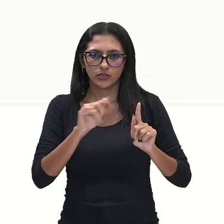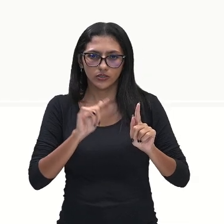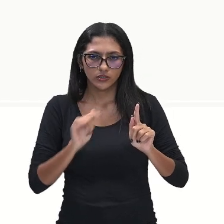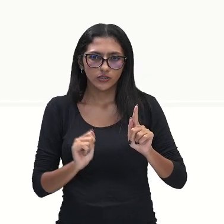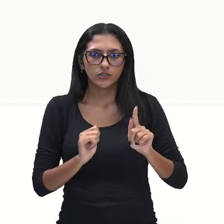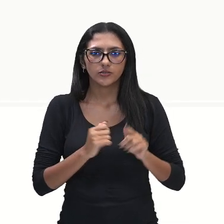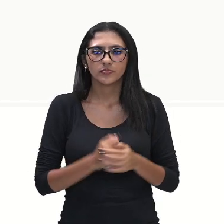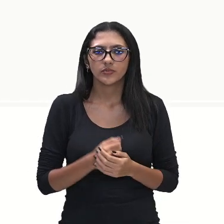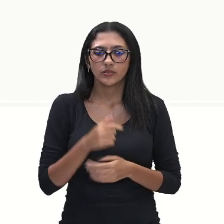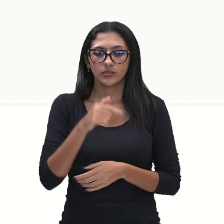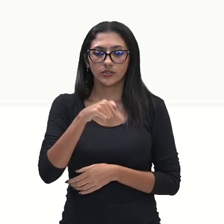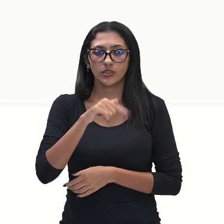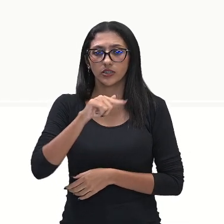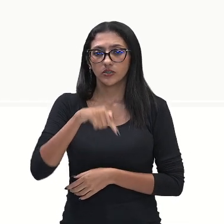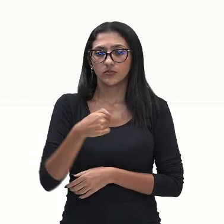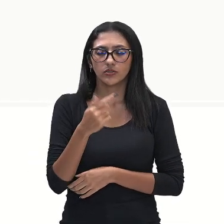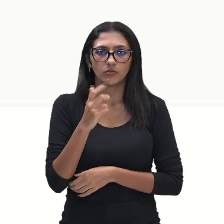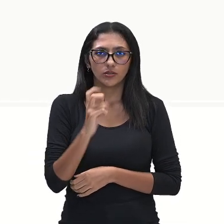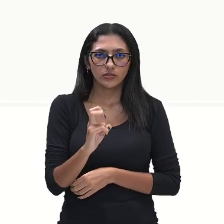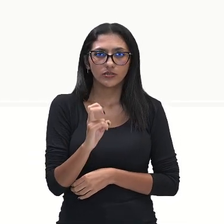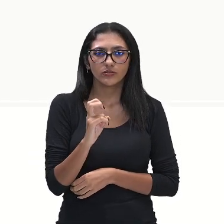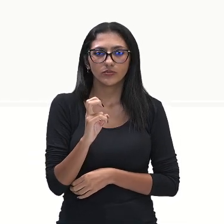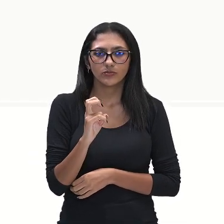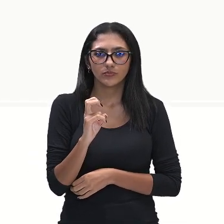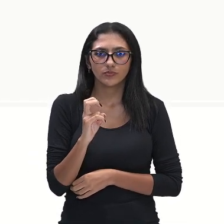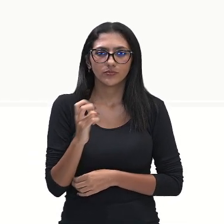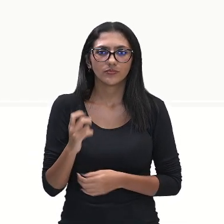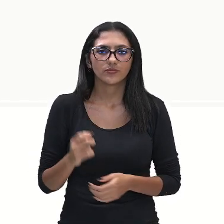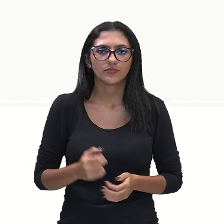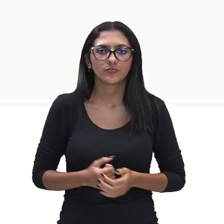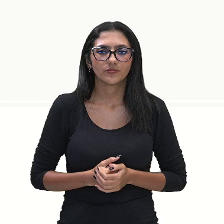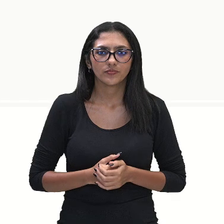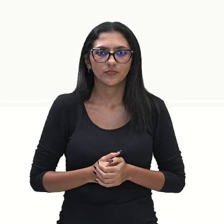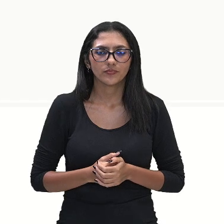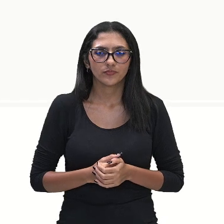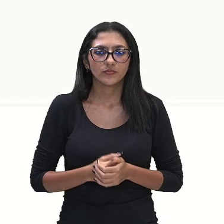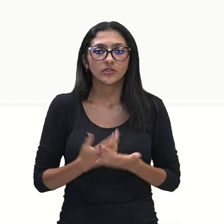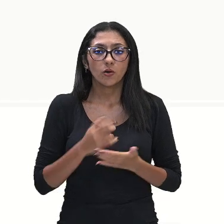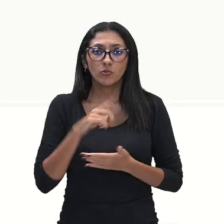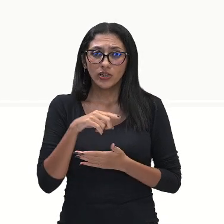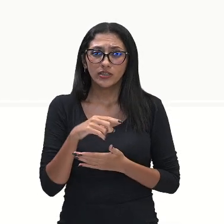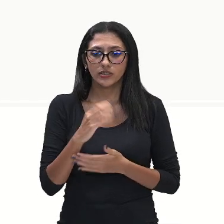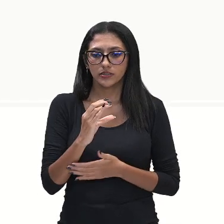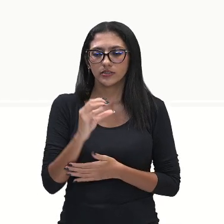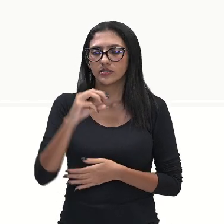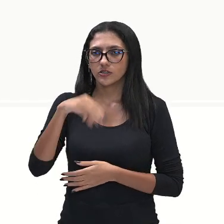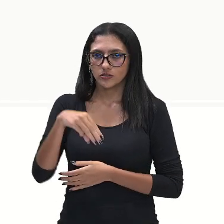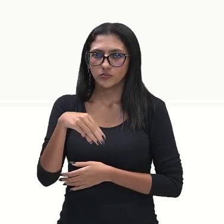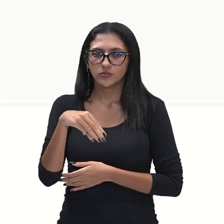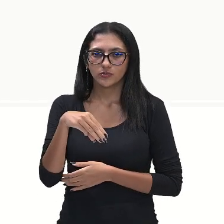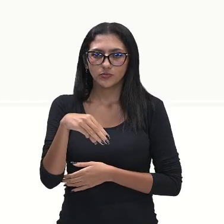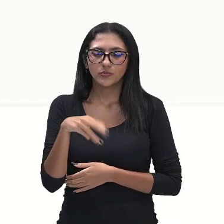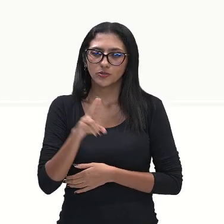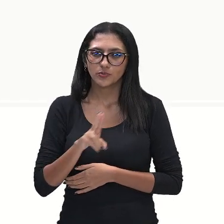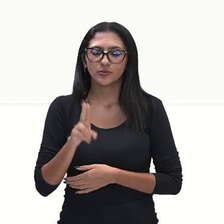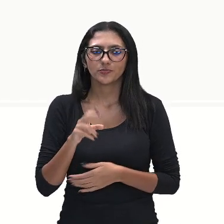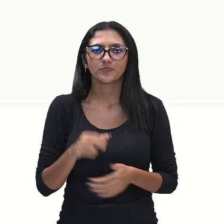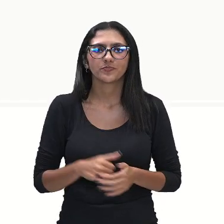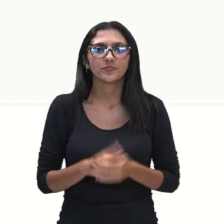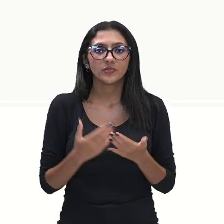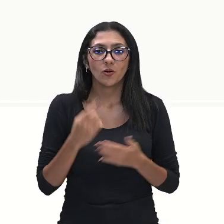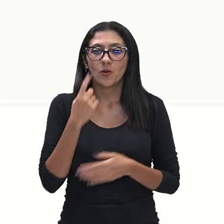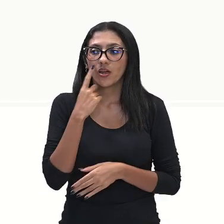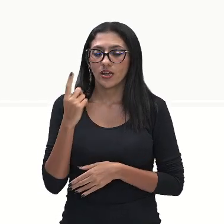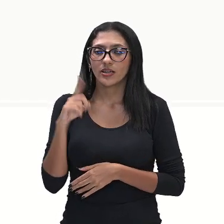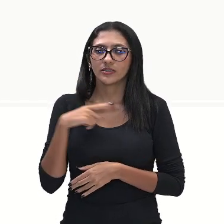a 7,5. No caso aí, centímetros, tá? Então, esse é o valor